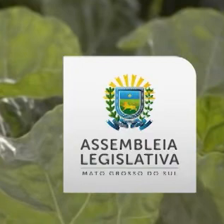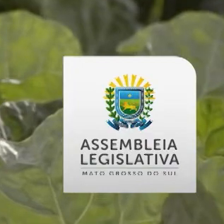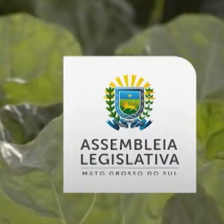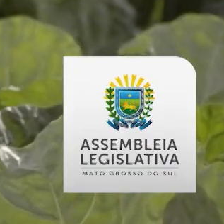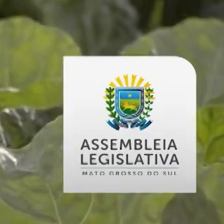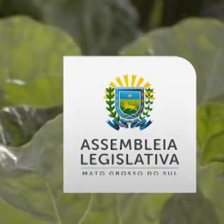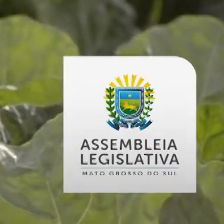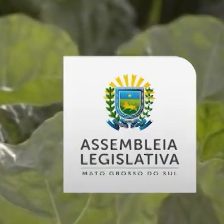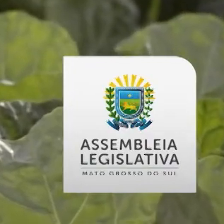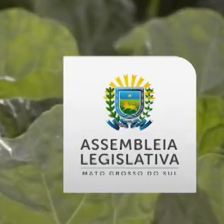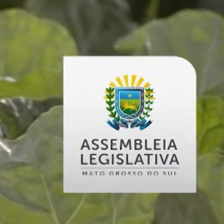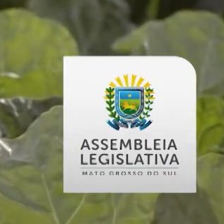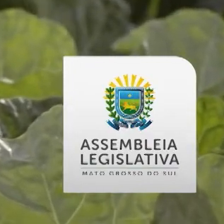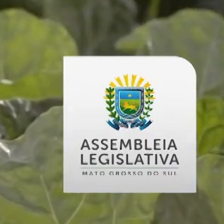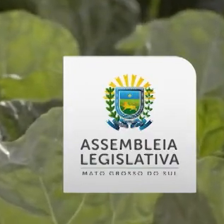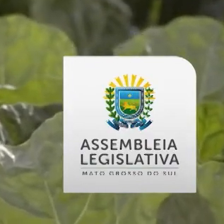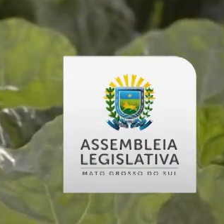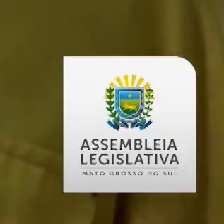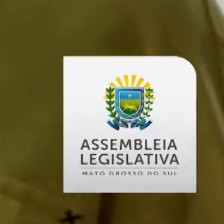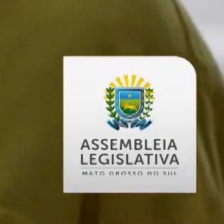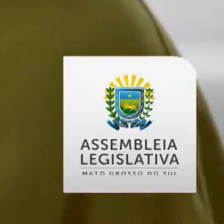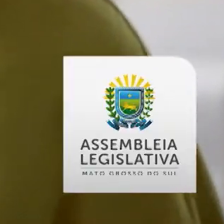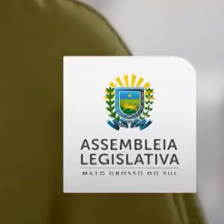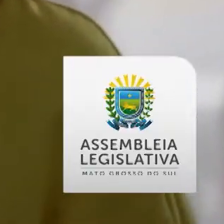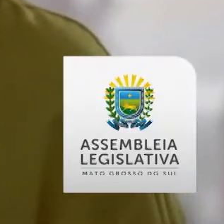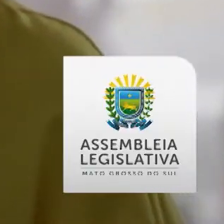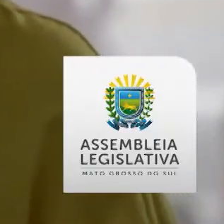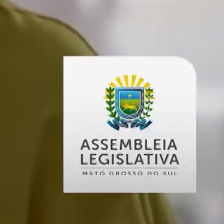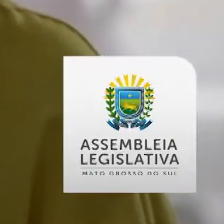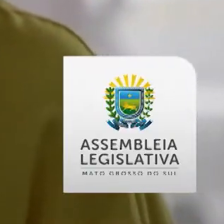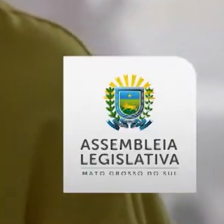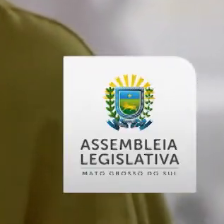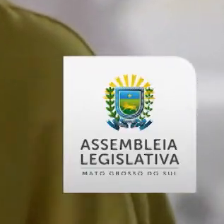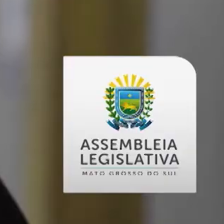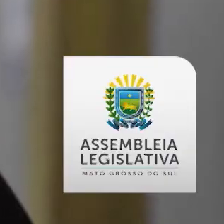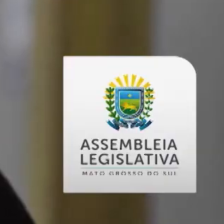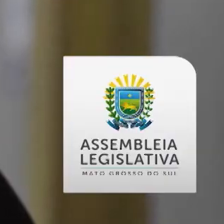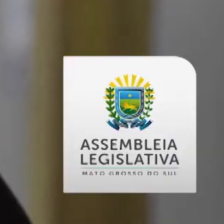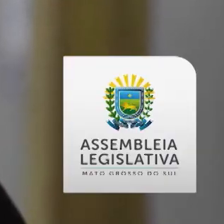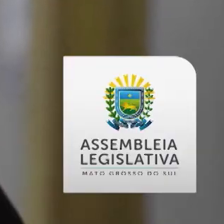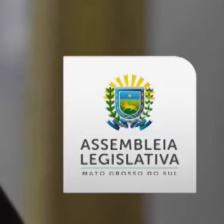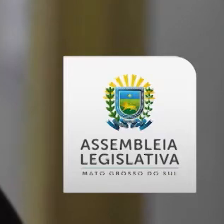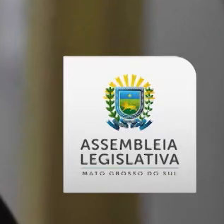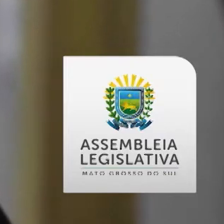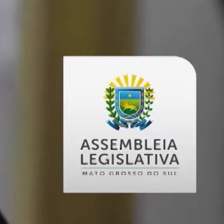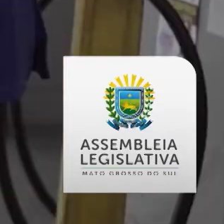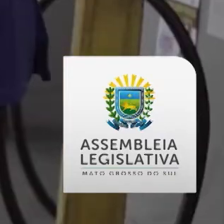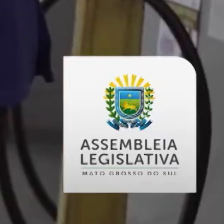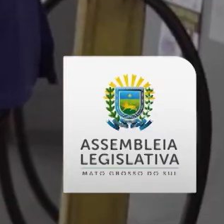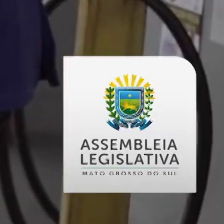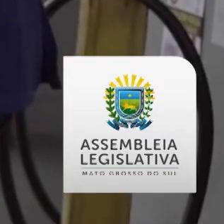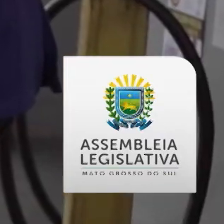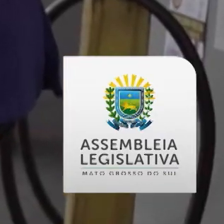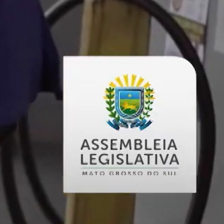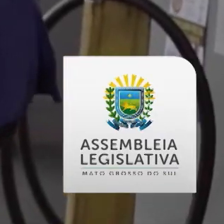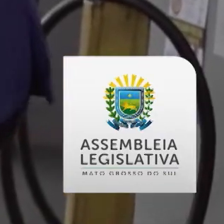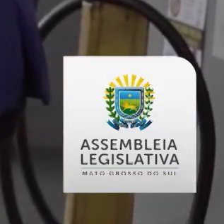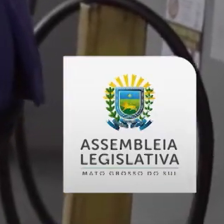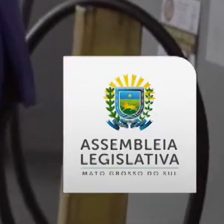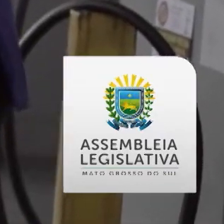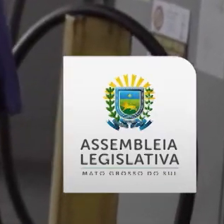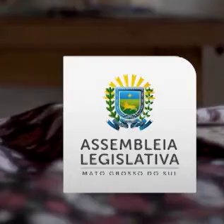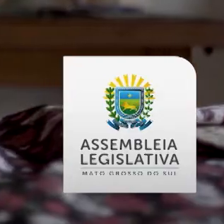Diante de tantos desafios, você não desistiu. Meio a tantas incertezas, você